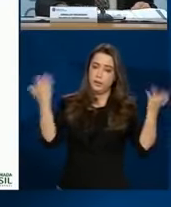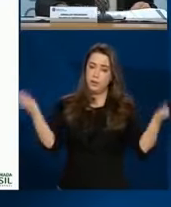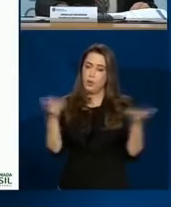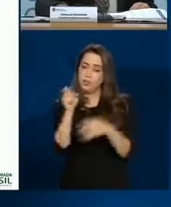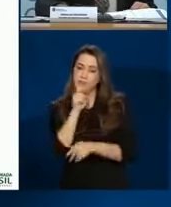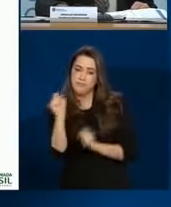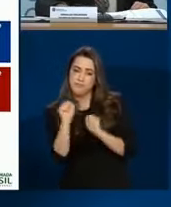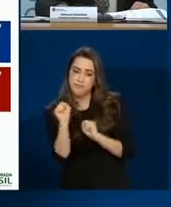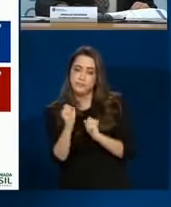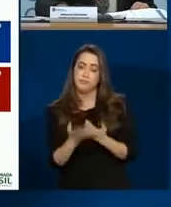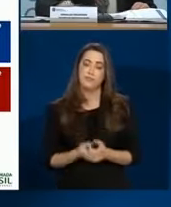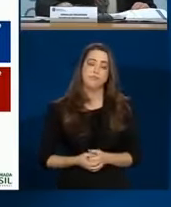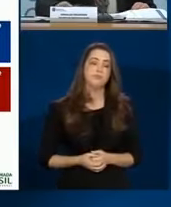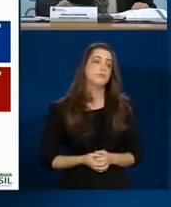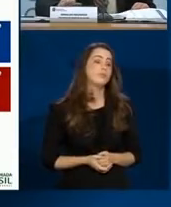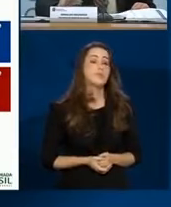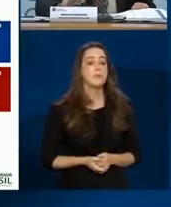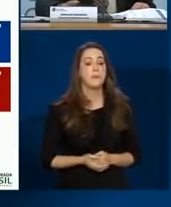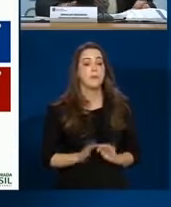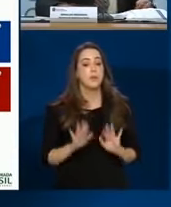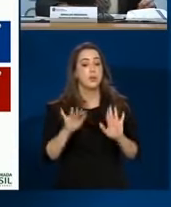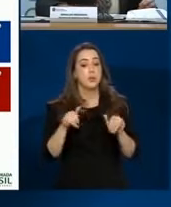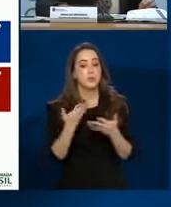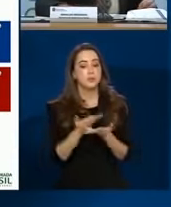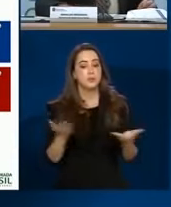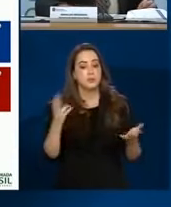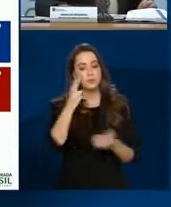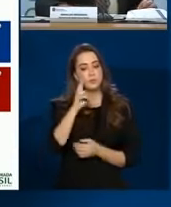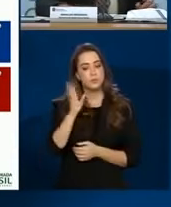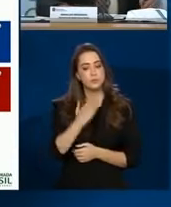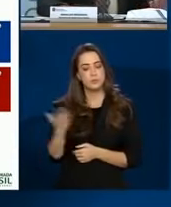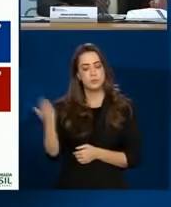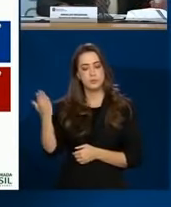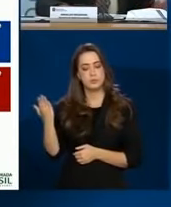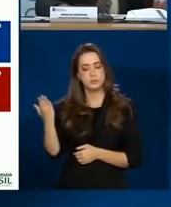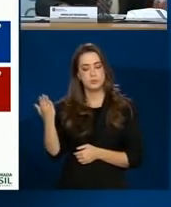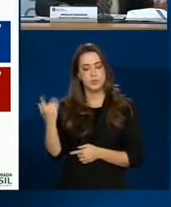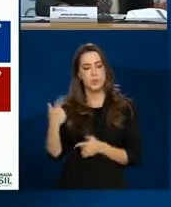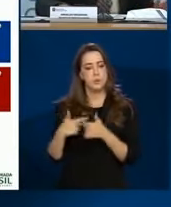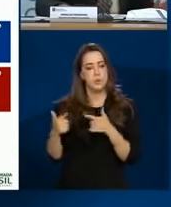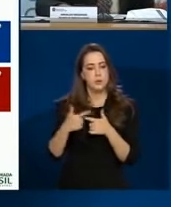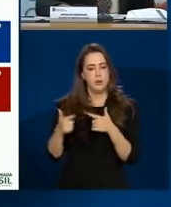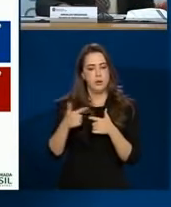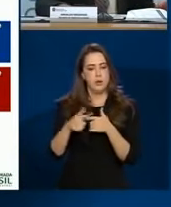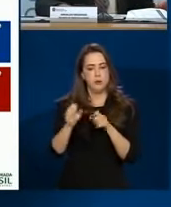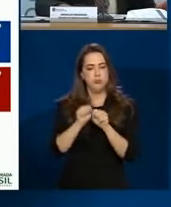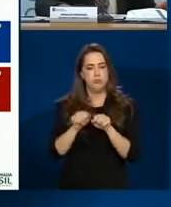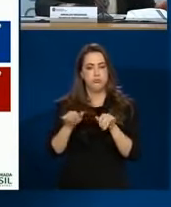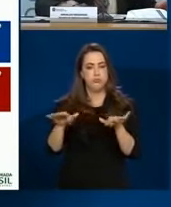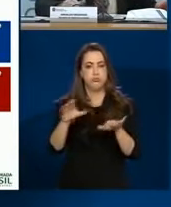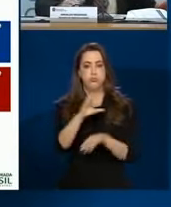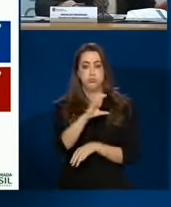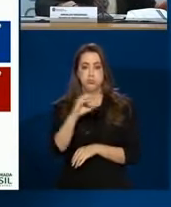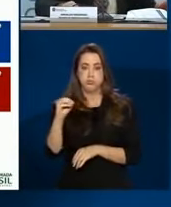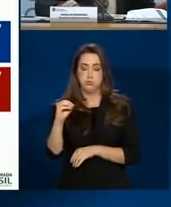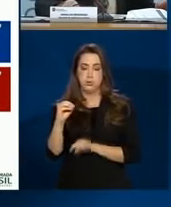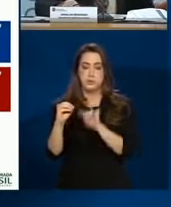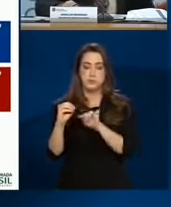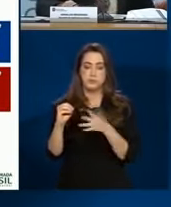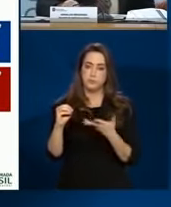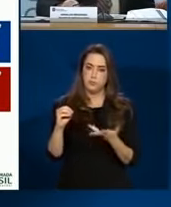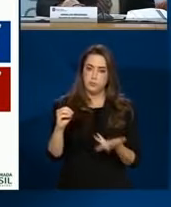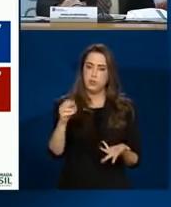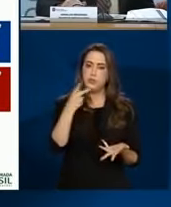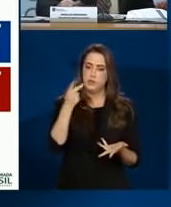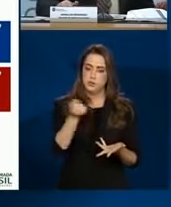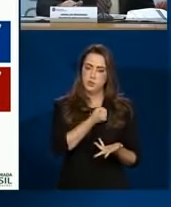ano. Próximo slide. Por fim, a gente tem a situação epidemiológica no centro-oeste. Com relação ao número